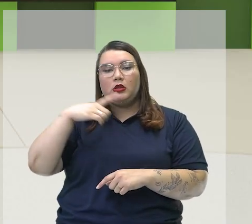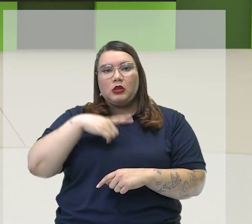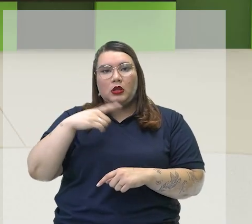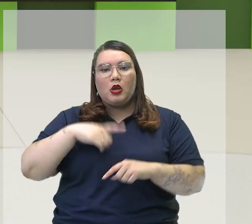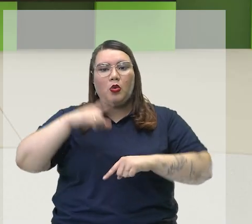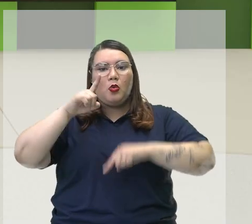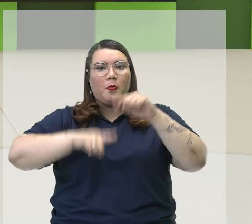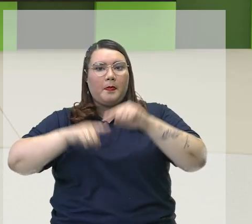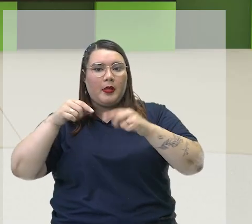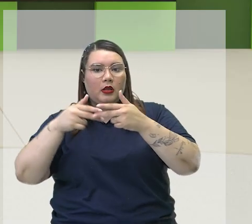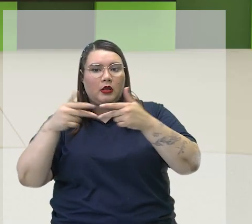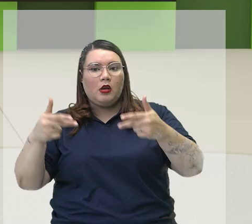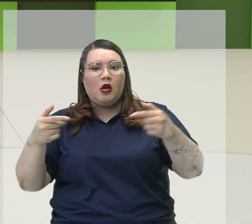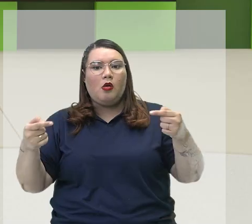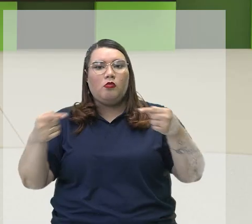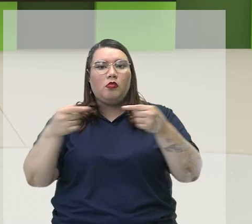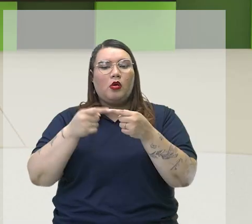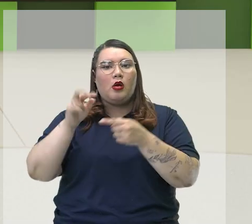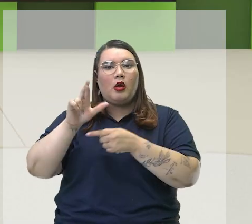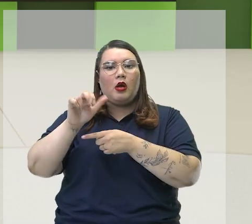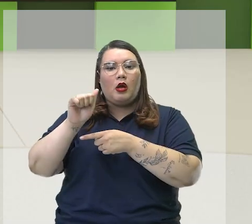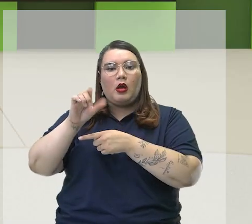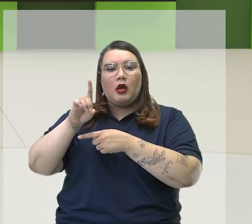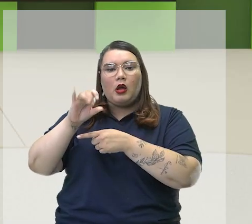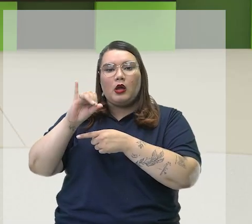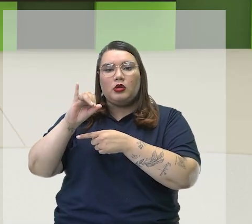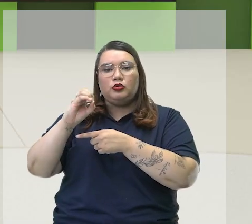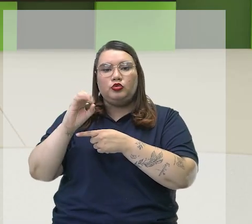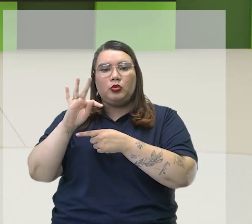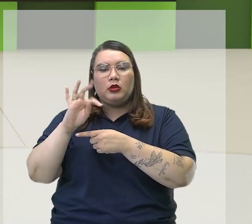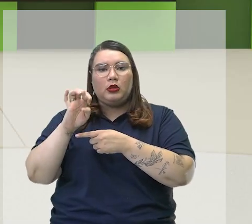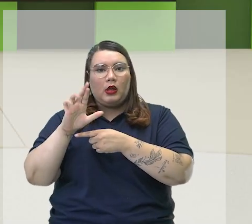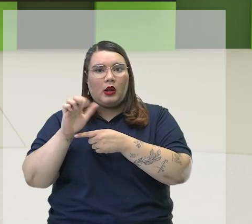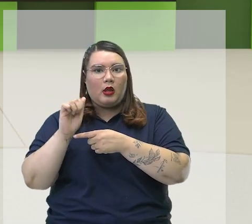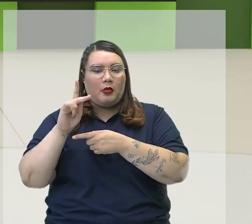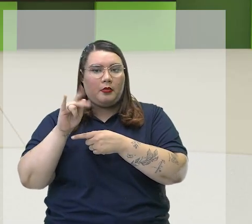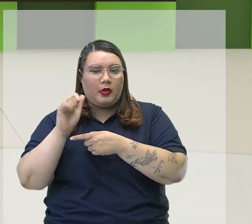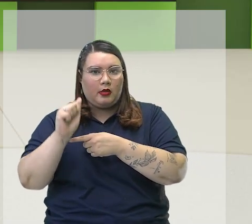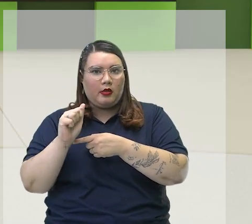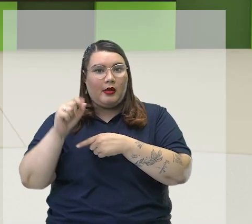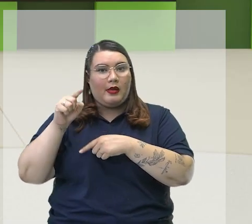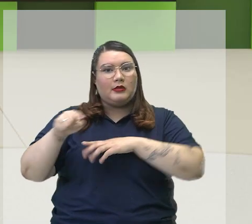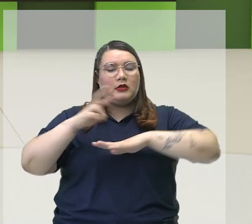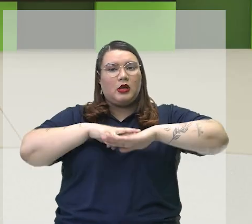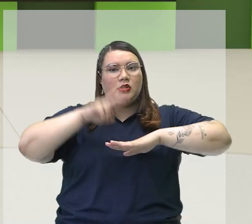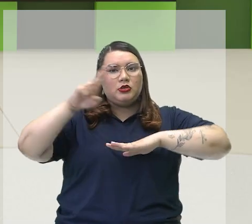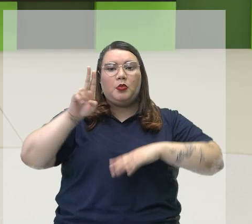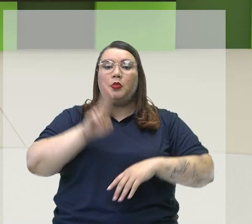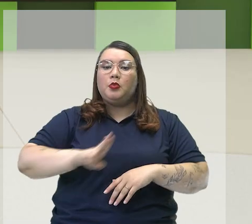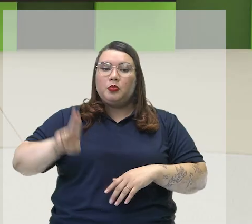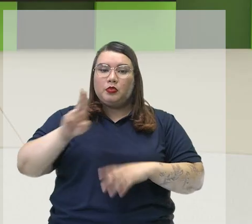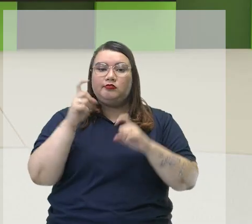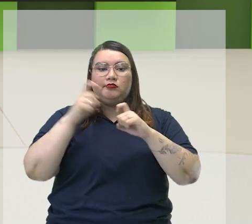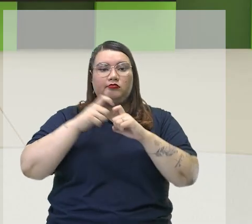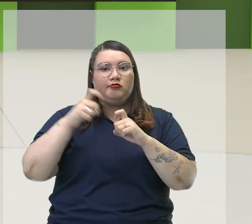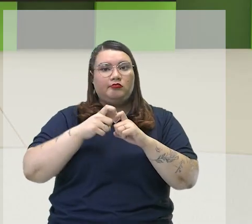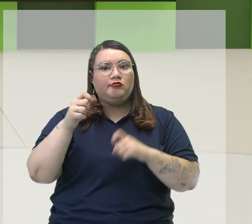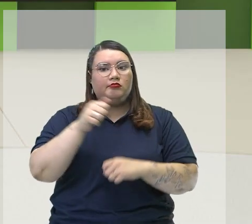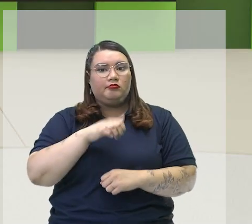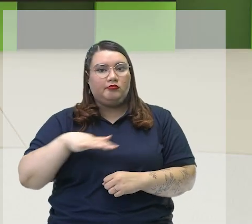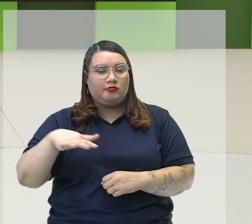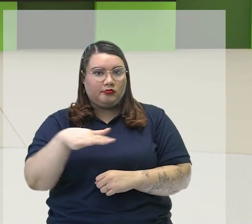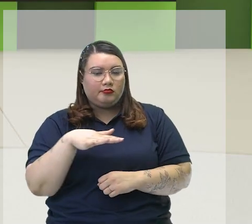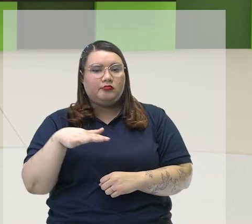aparelho de radioterapia. A radioatividade ela é muito utilizada na medicina, como a professora de